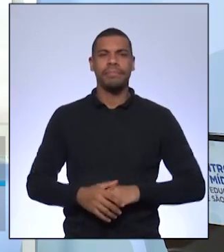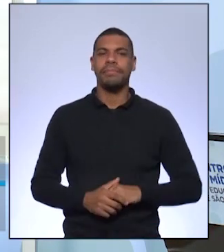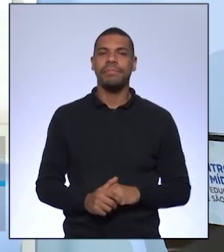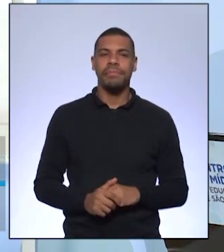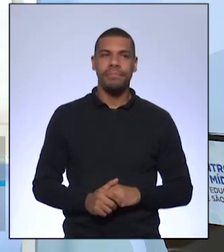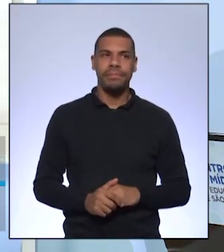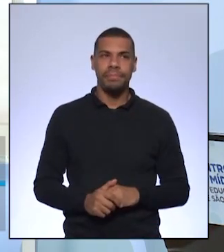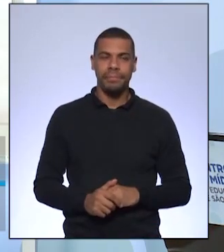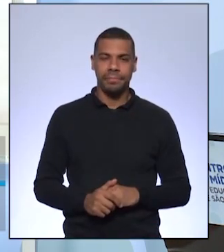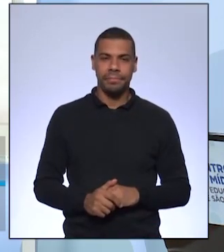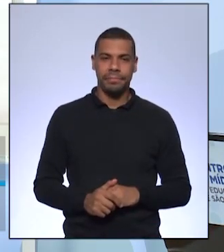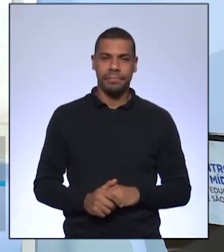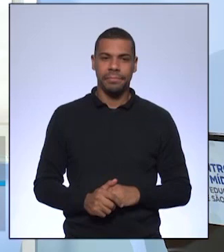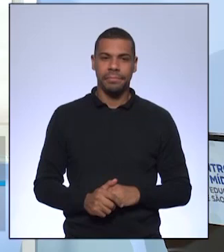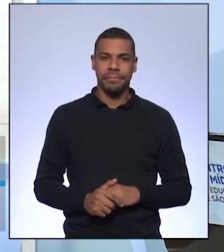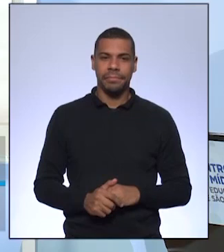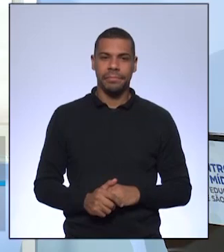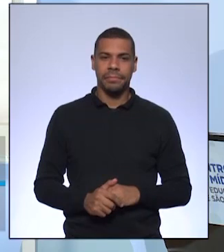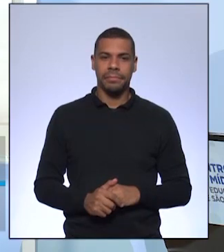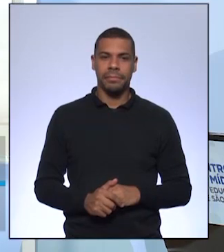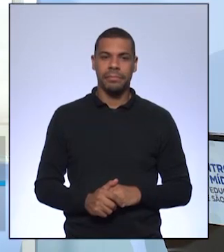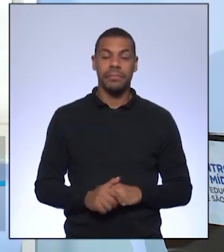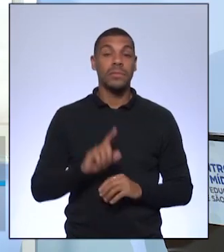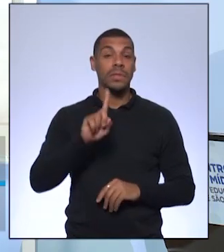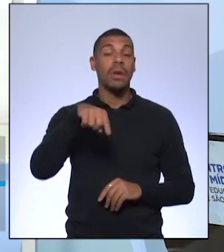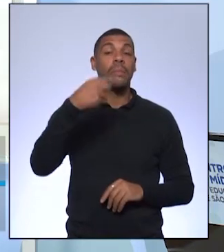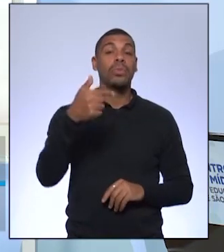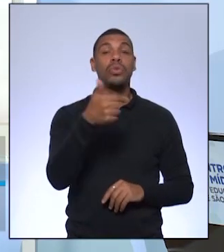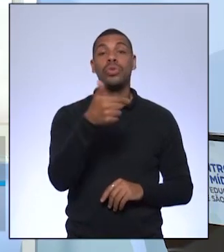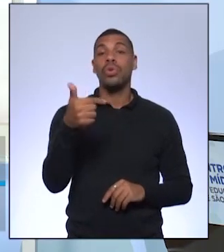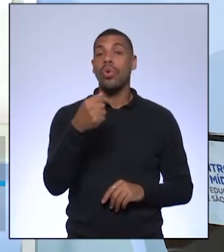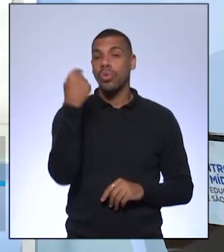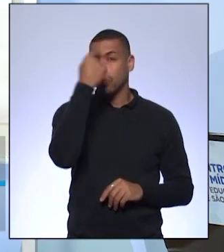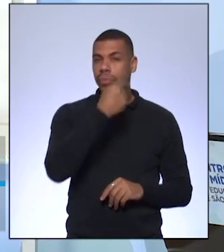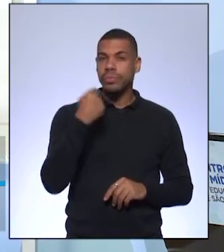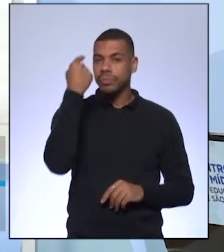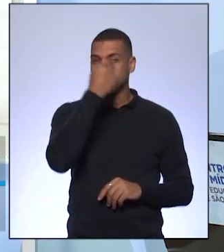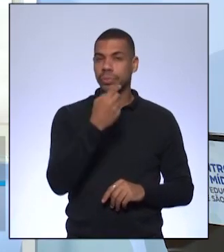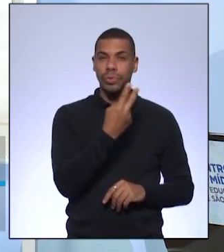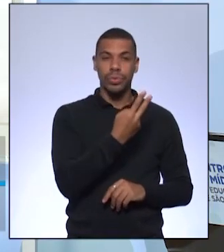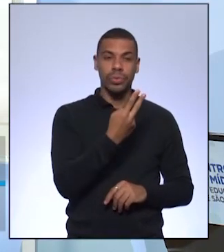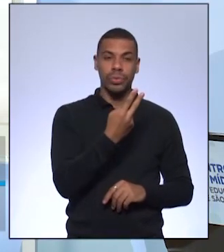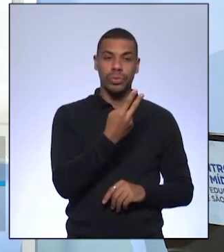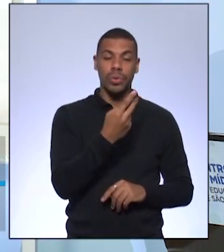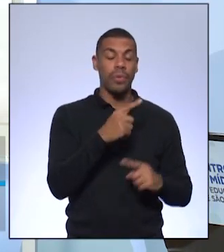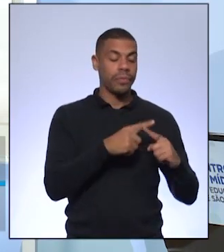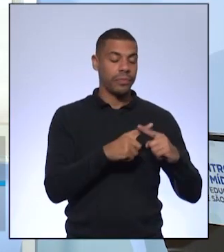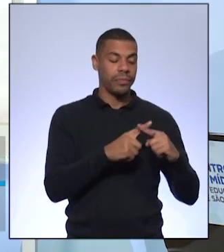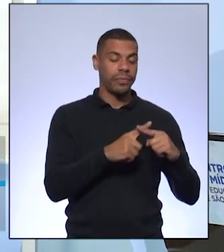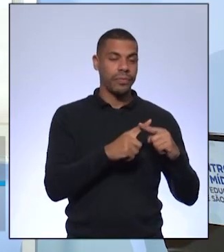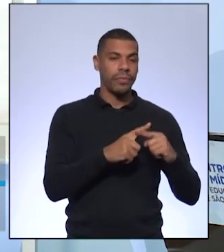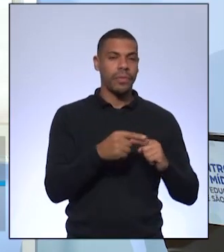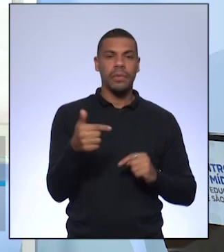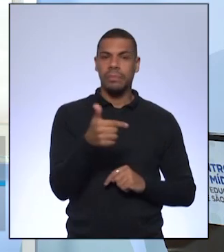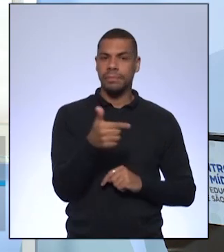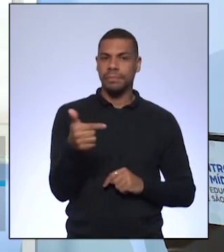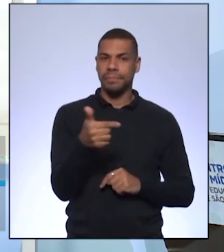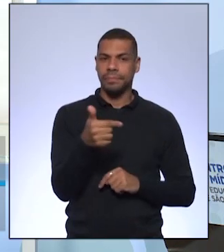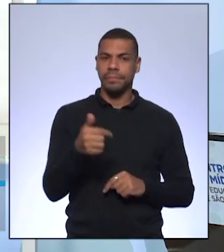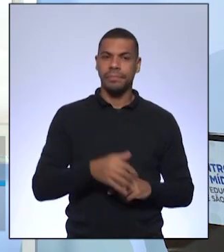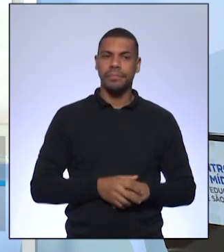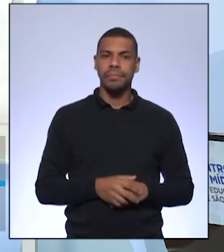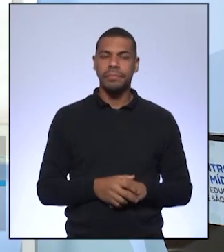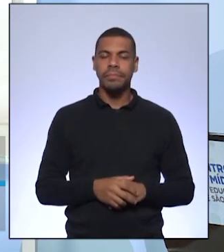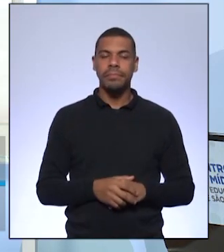ó, depois de 12 horas são produzidos 240 vezes 12. Ó, perceba que eu coloquei esse 12 aqui